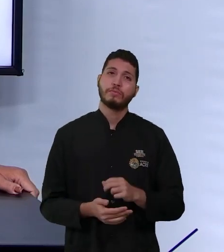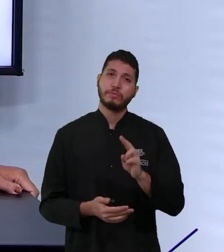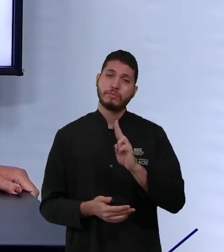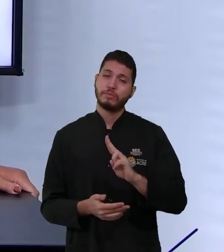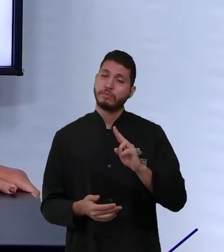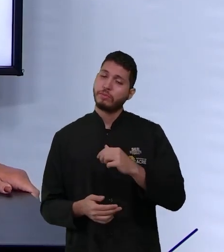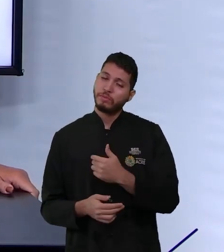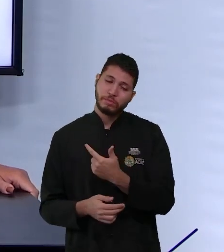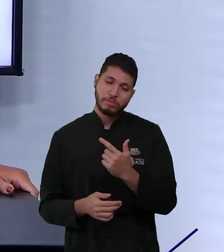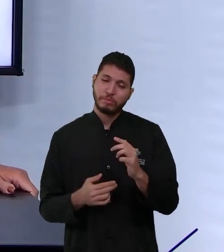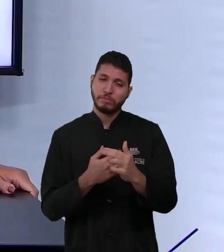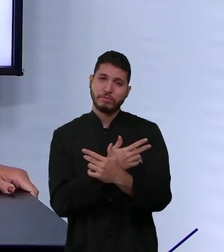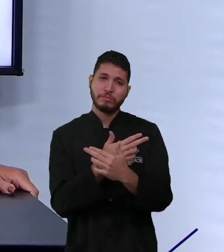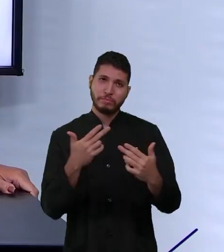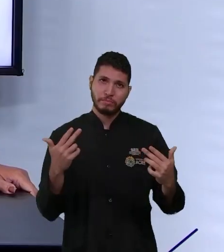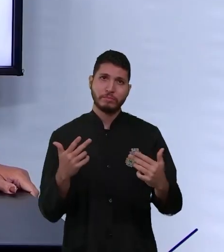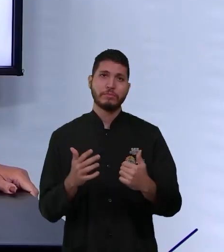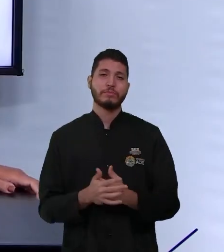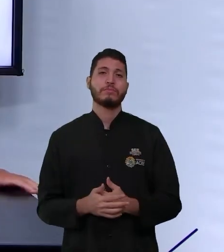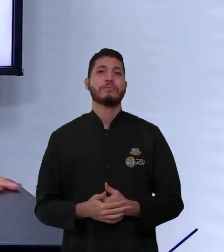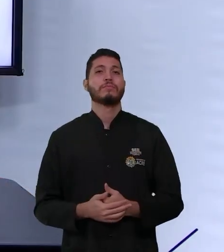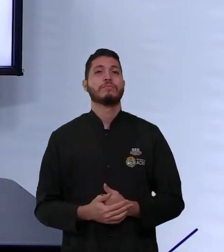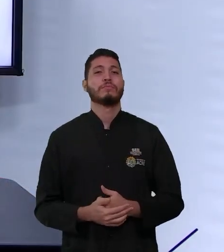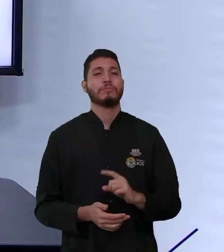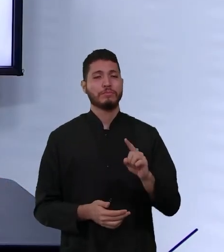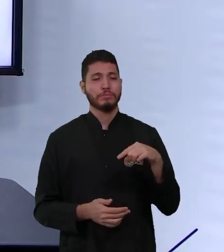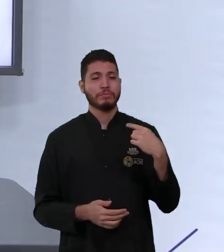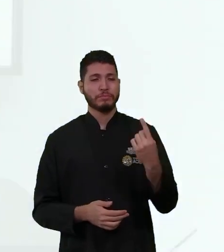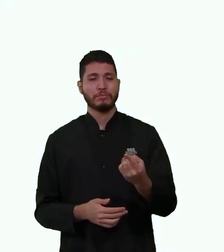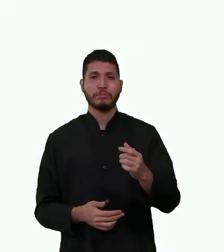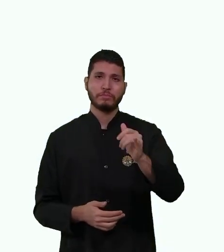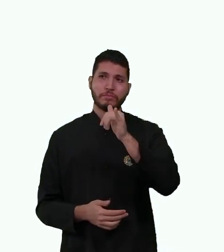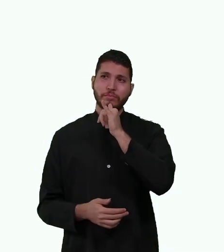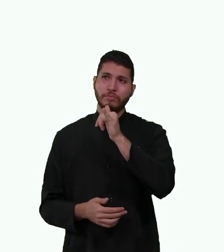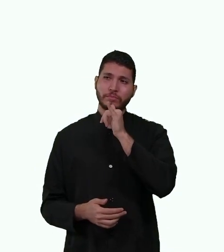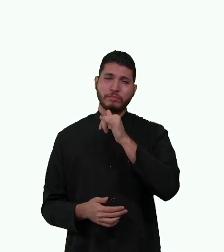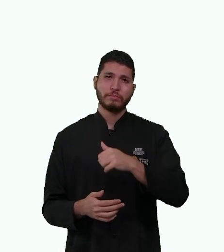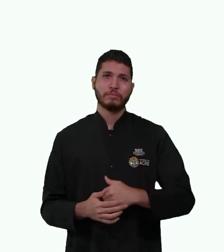bom? Então, vamos para mais um exemplo para a gente enfatizar isso. Vamos lá.